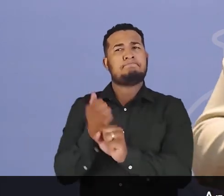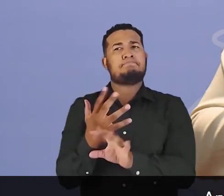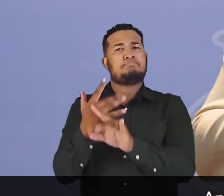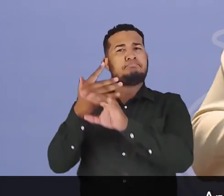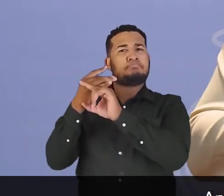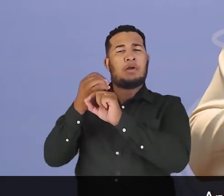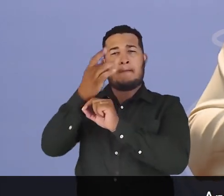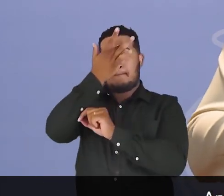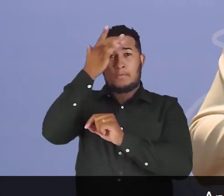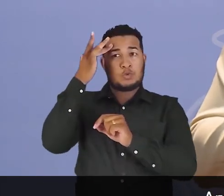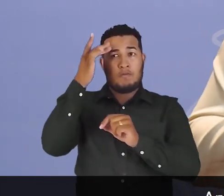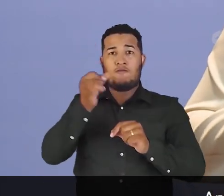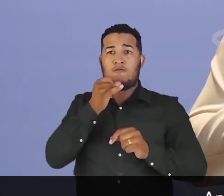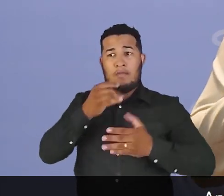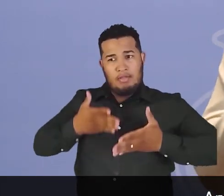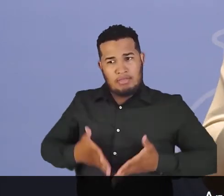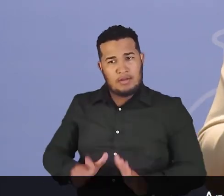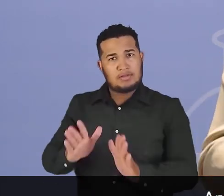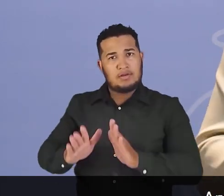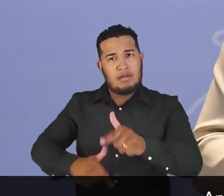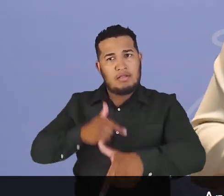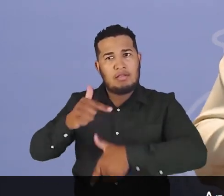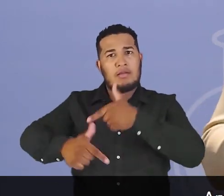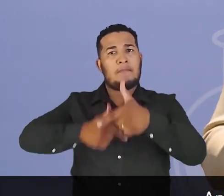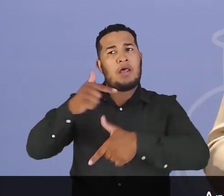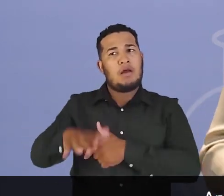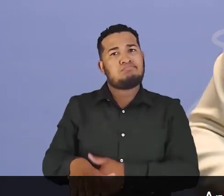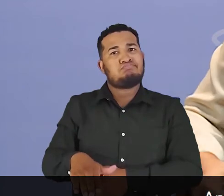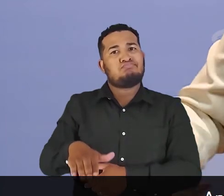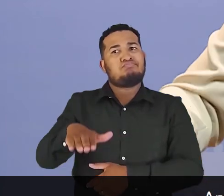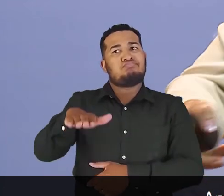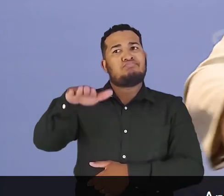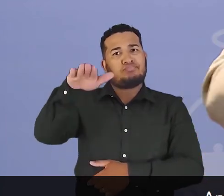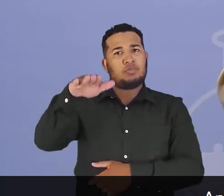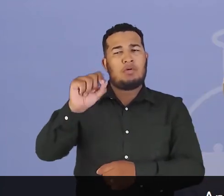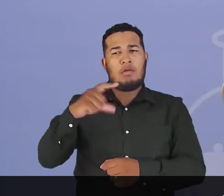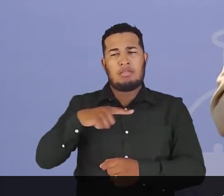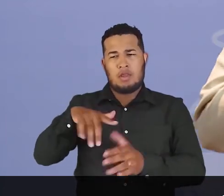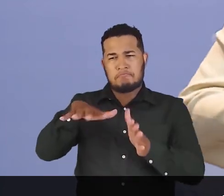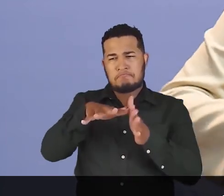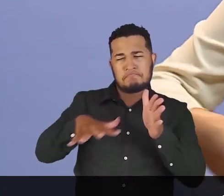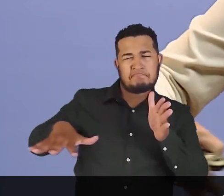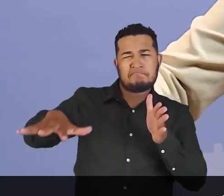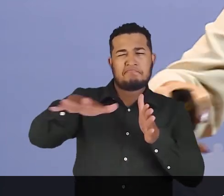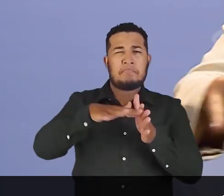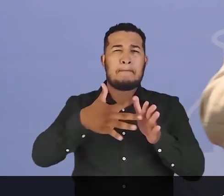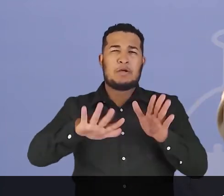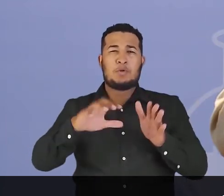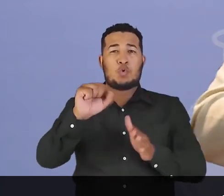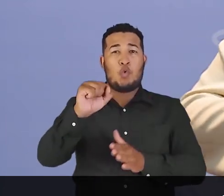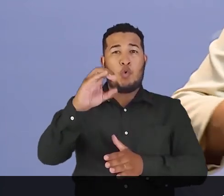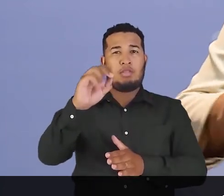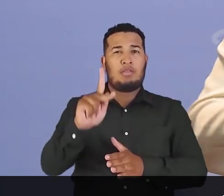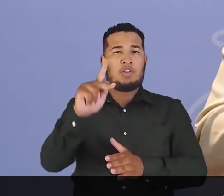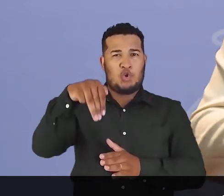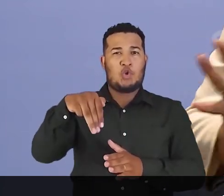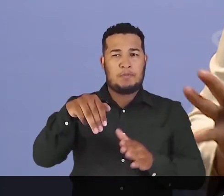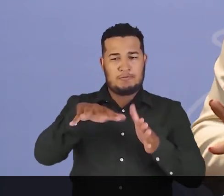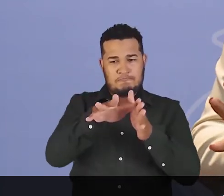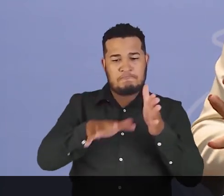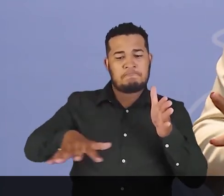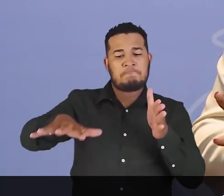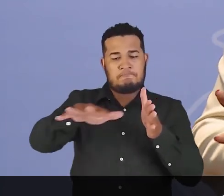né, as pessoas nasciam, trabalhavam, viviam num perímetro de mais ou menos